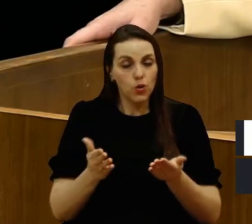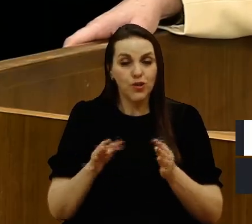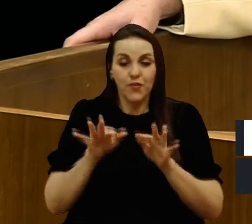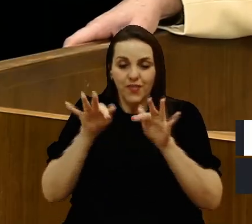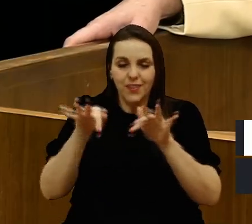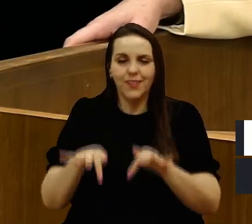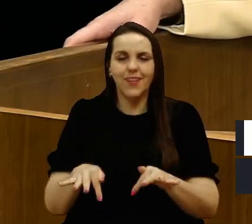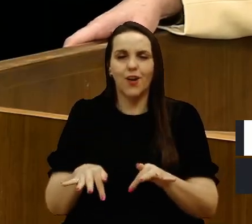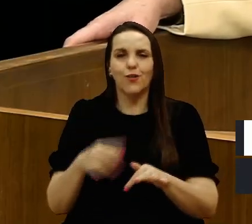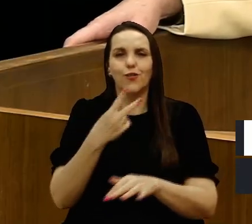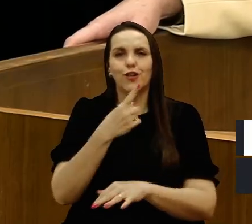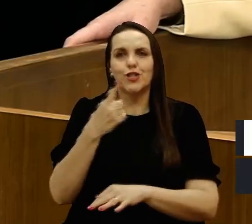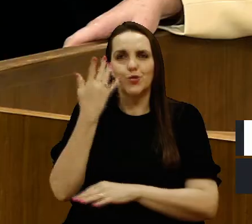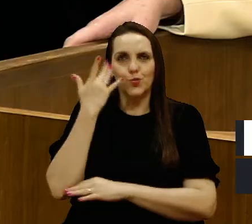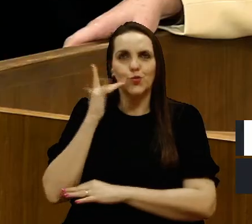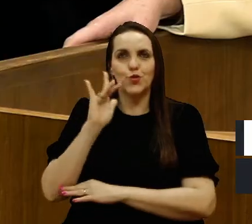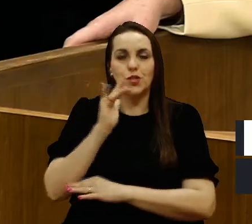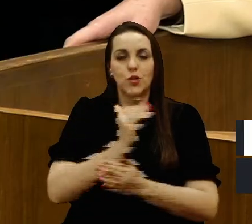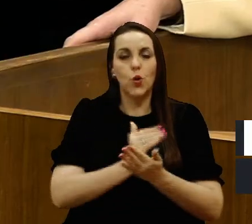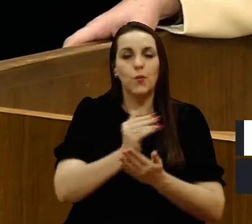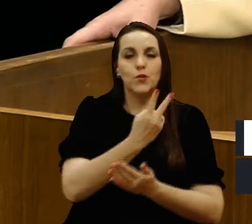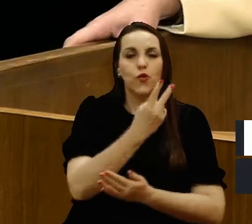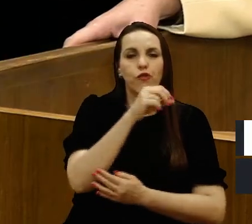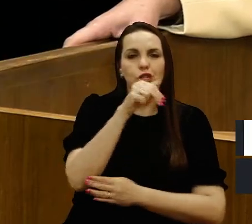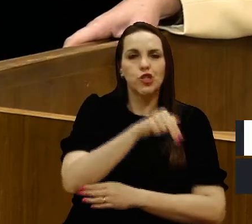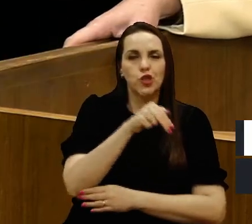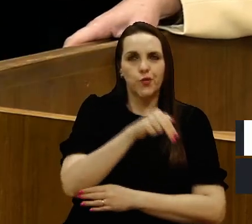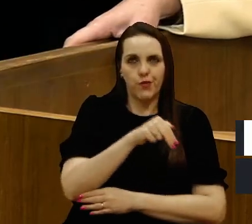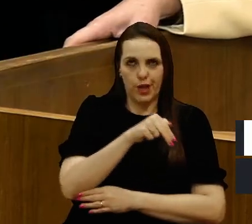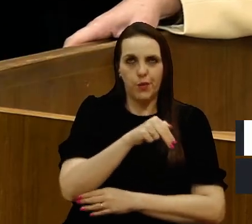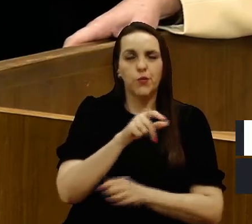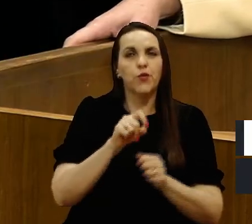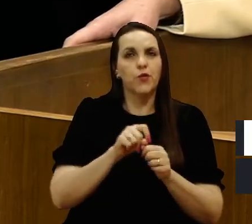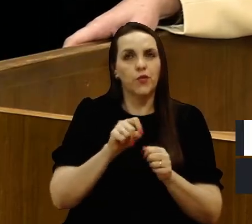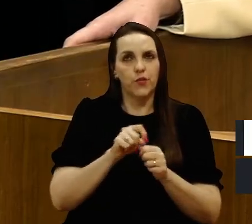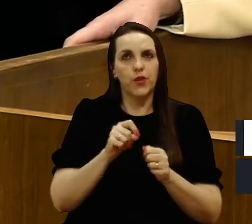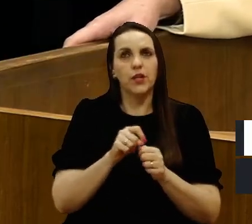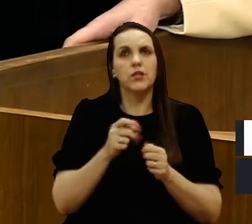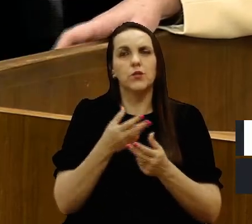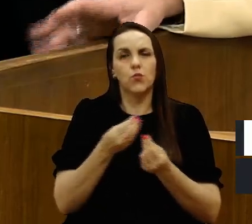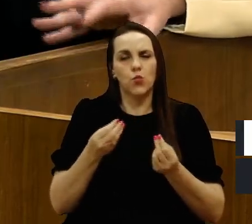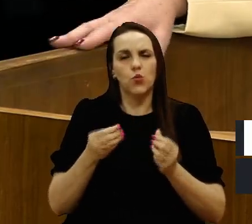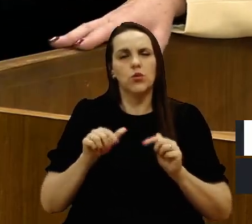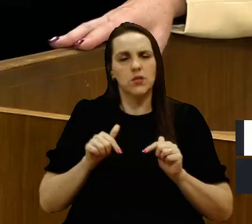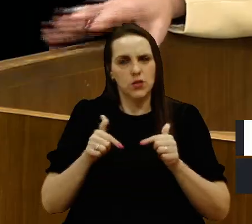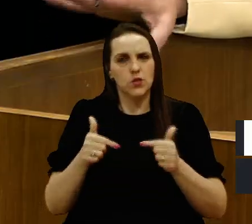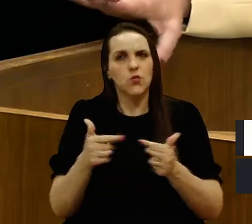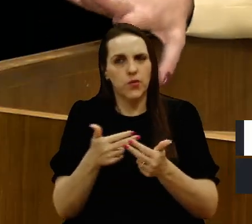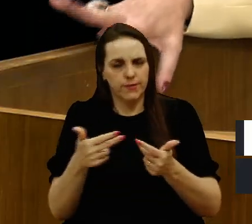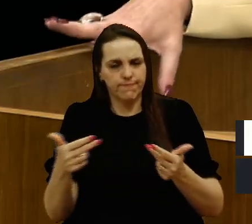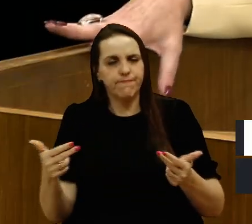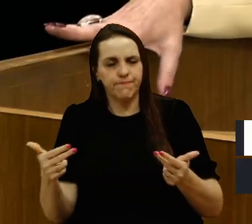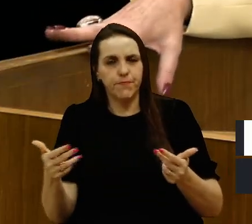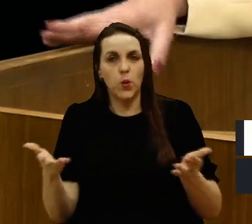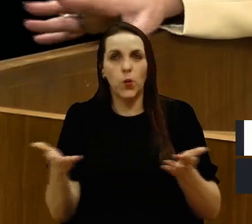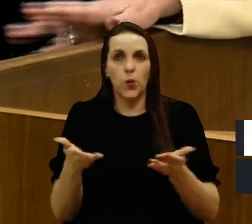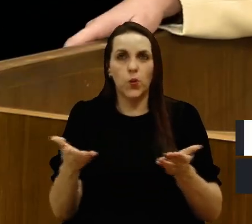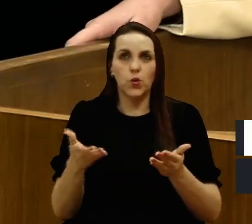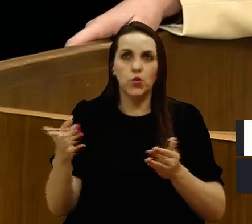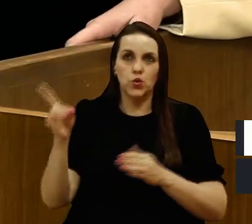dias que iniciou no dia 20 de novembro, foi feitas muitas ações, e hoje é o